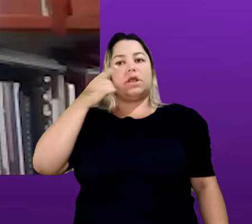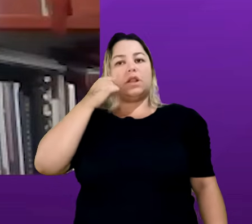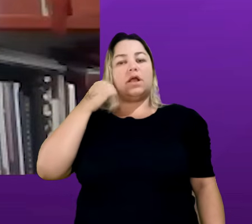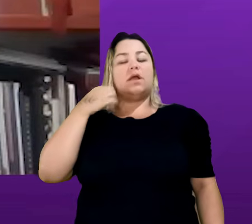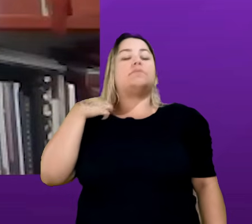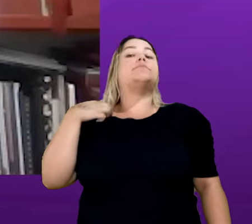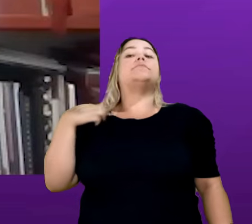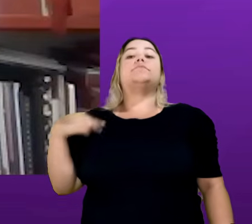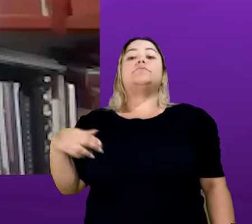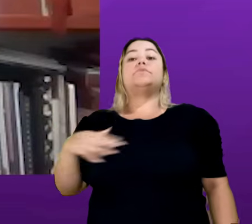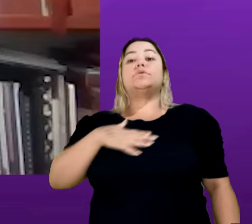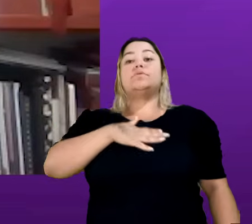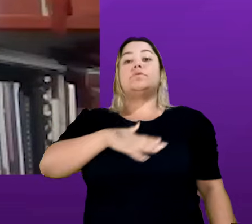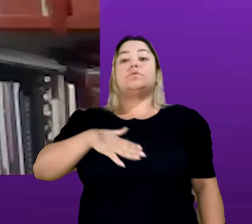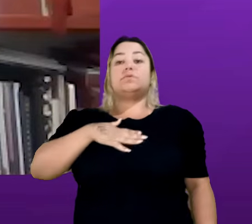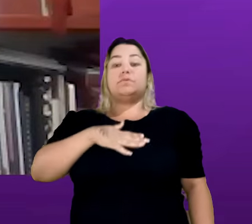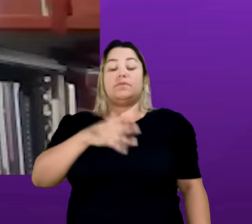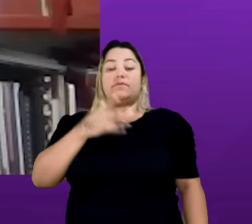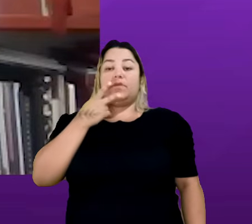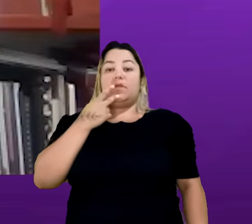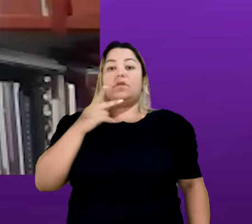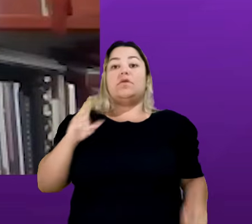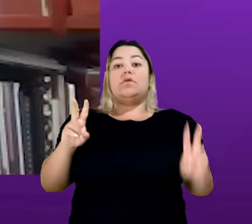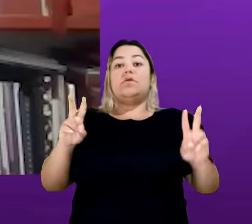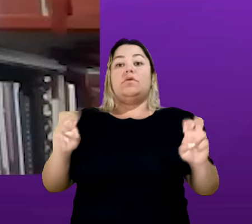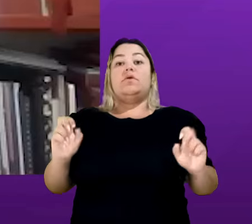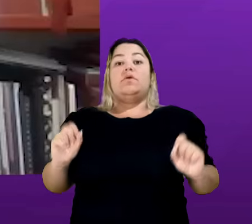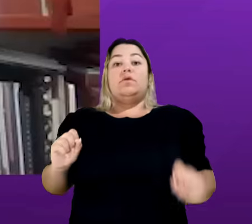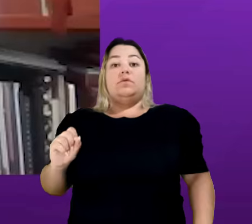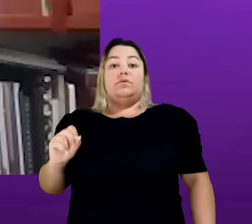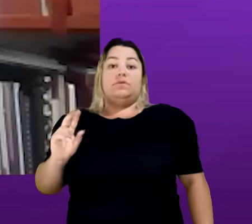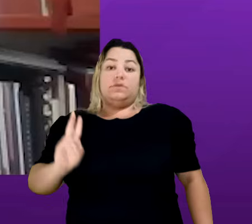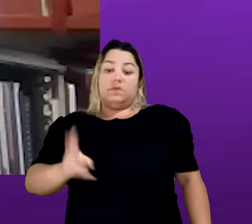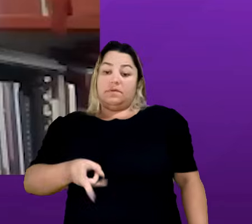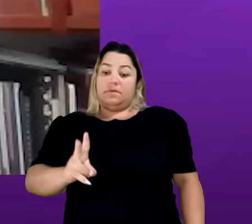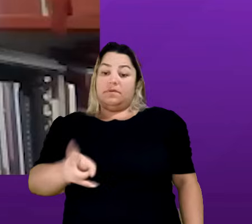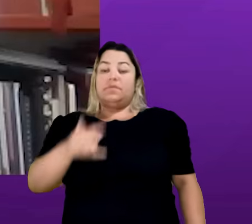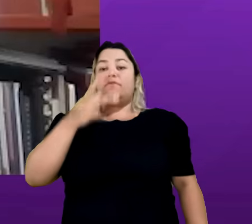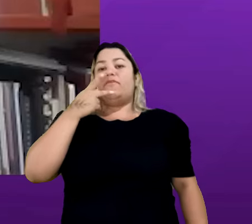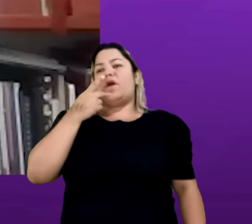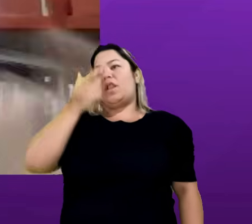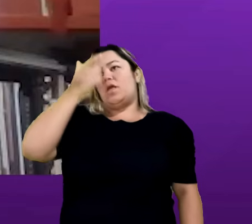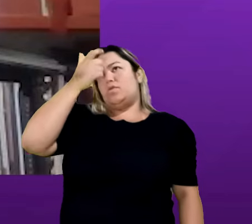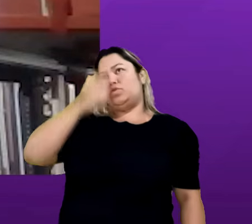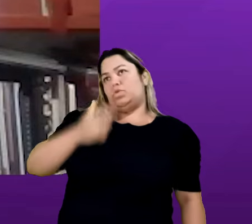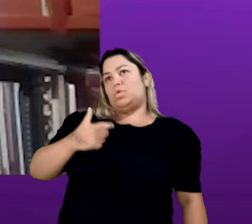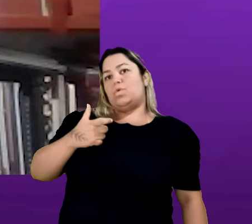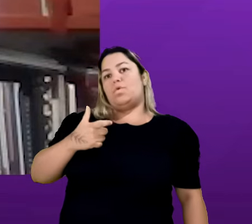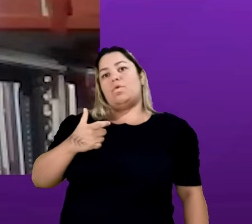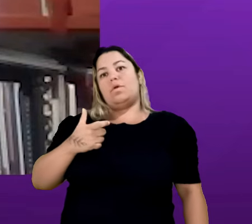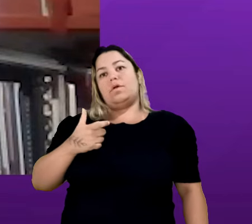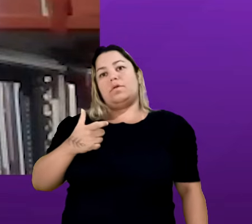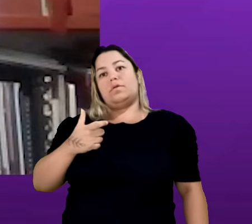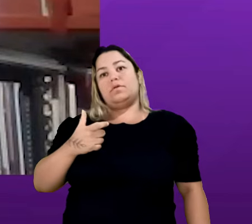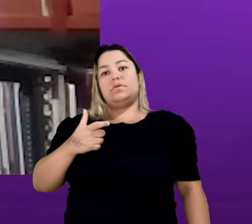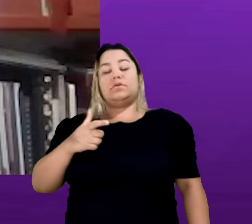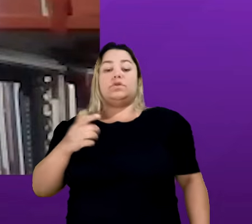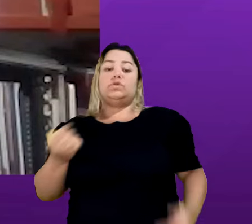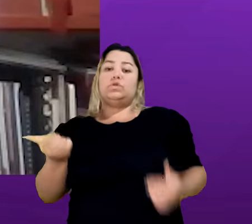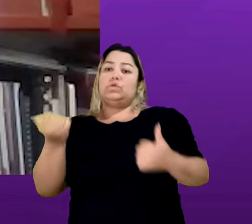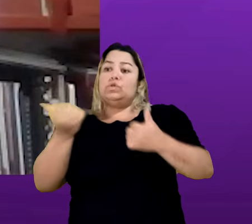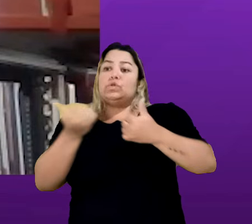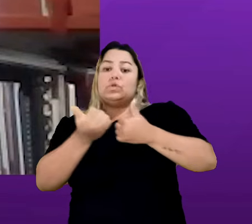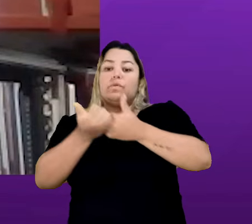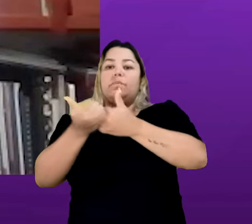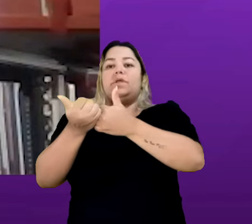forma também, porque as pessoas sempre dizem que eu sou suplente de deputada. Eu digo ao